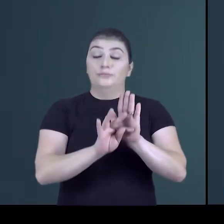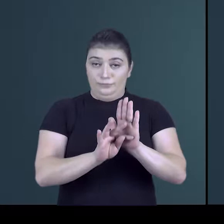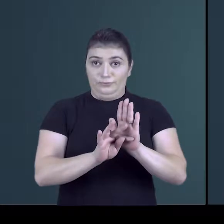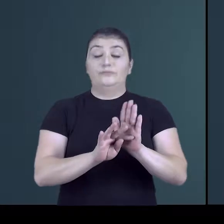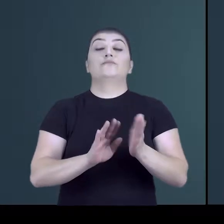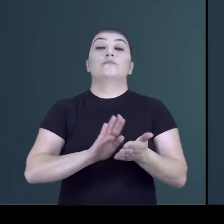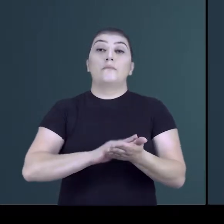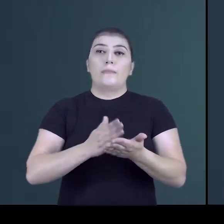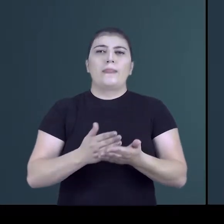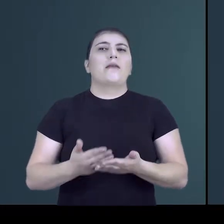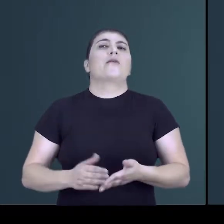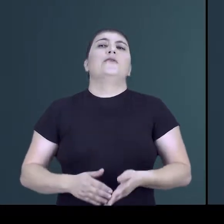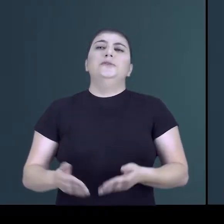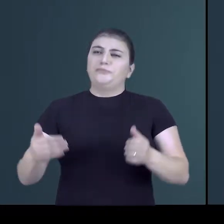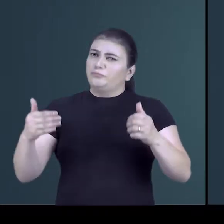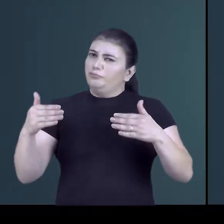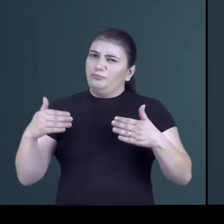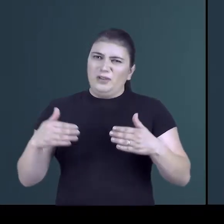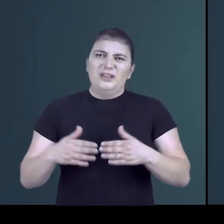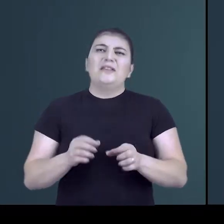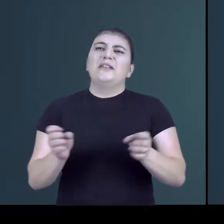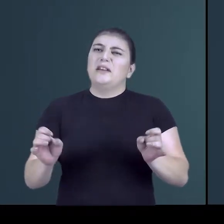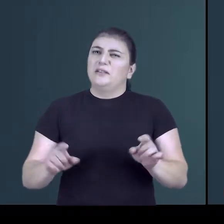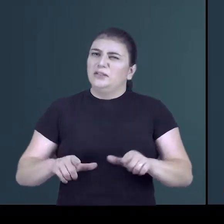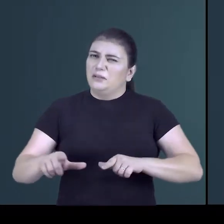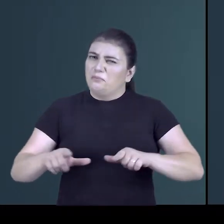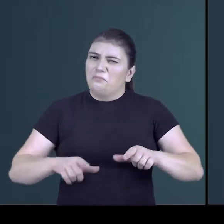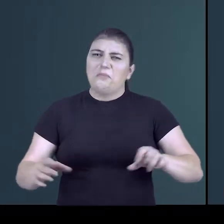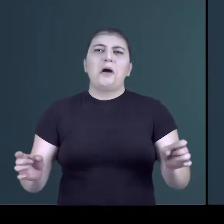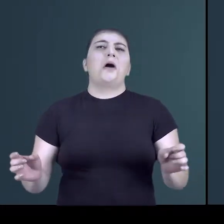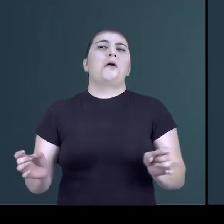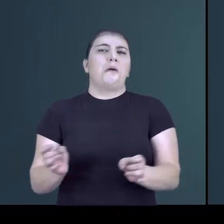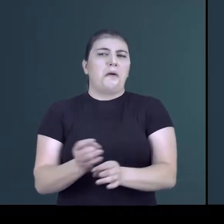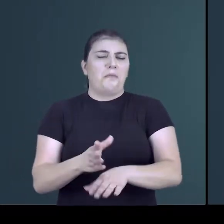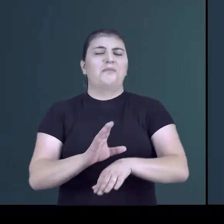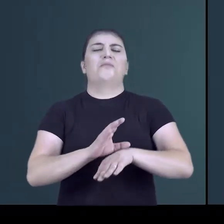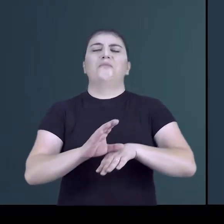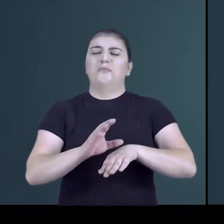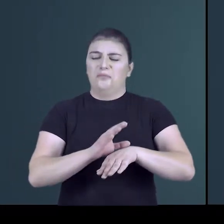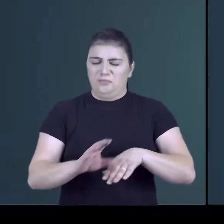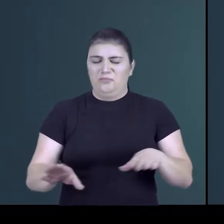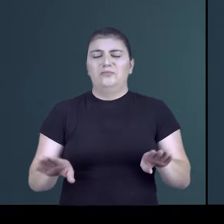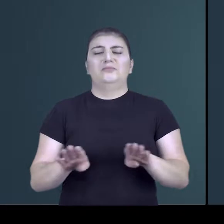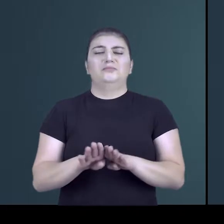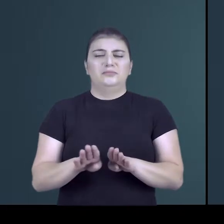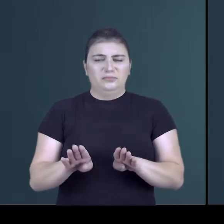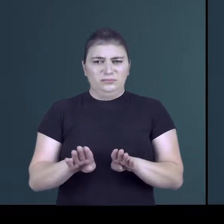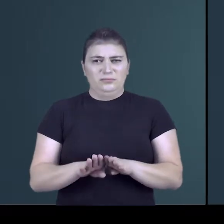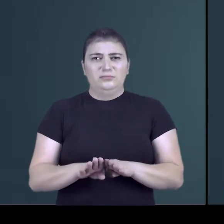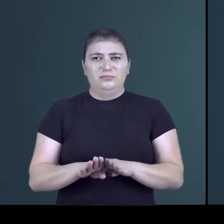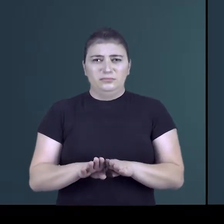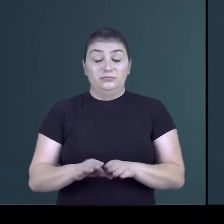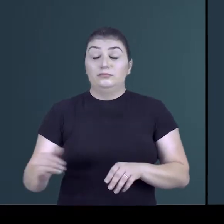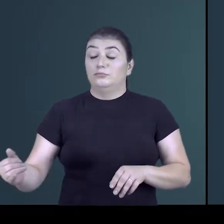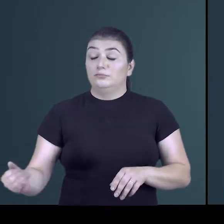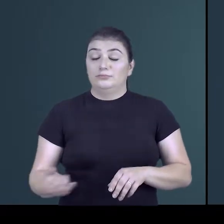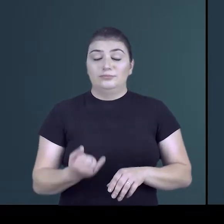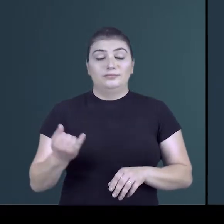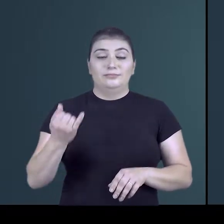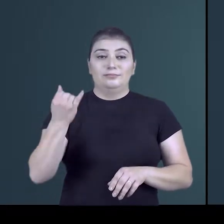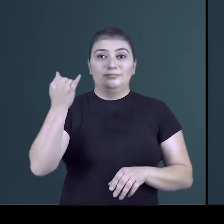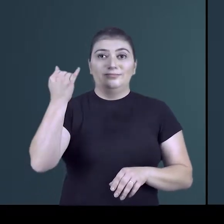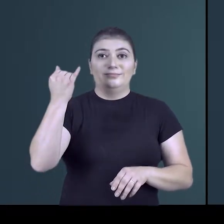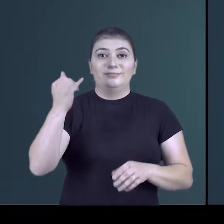graduação, durante, no meio e no final, já na produção do trabalho de conclusão de curso, são